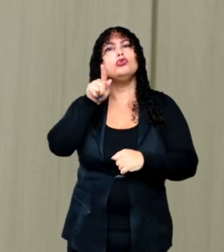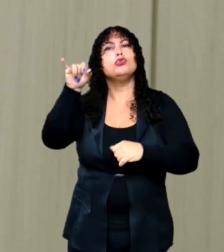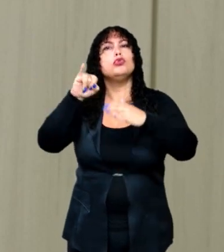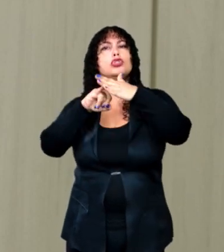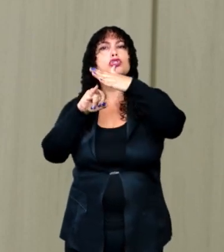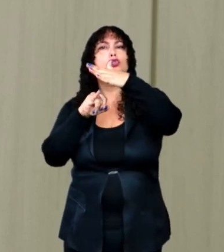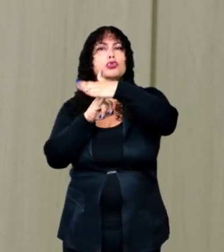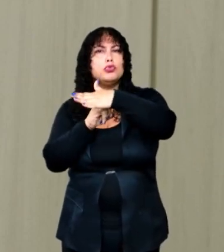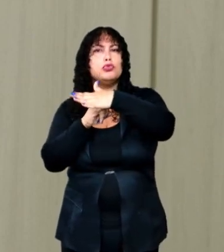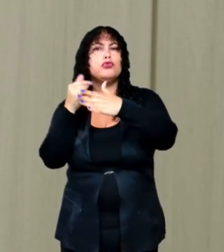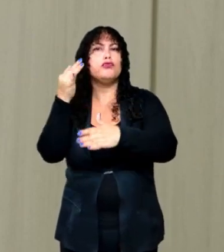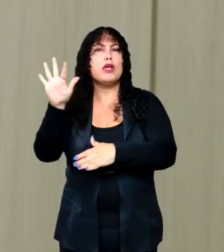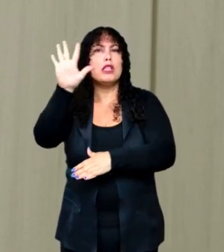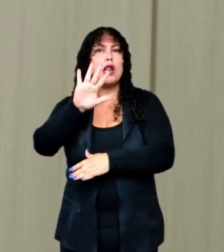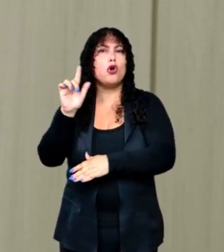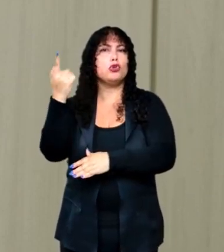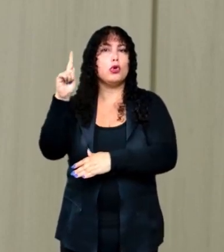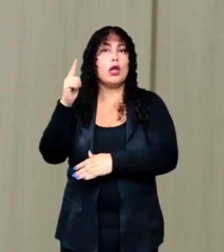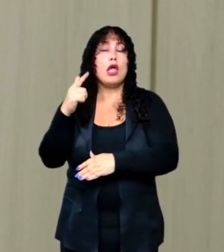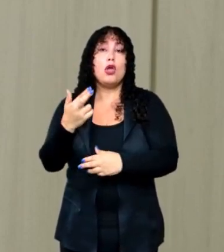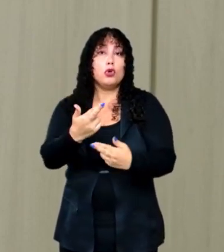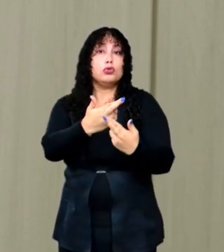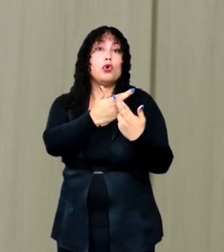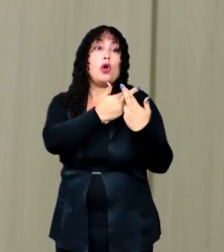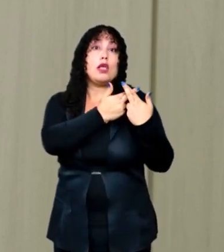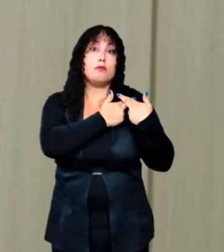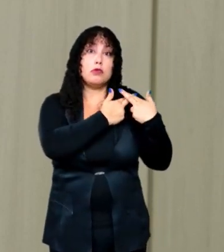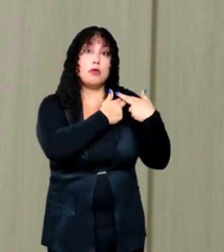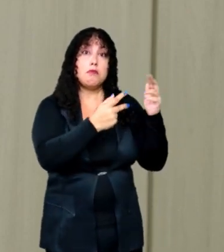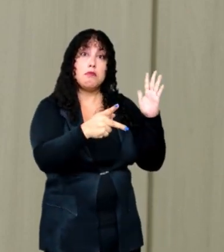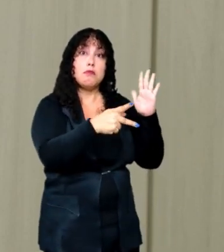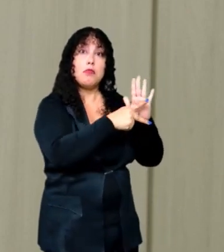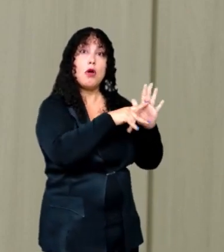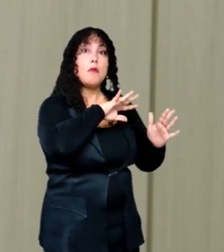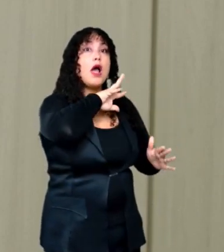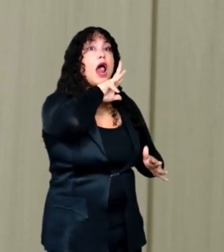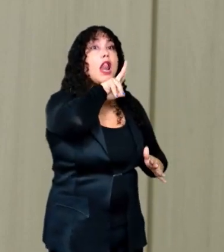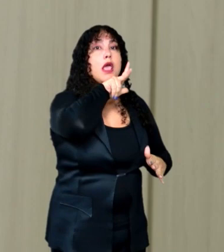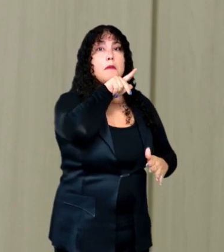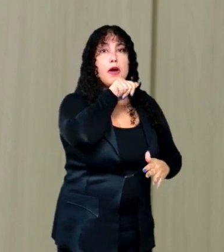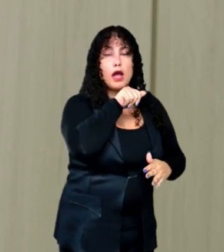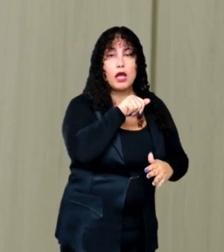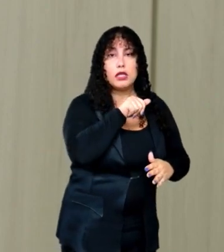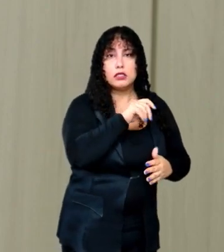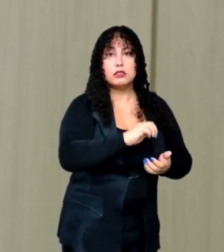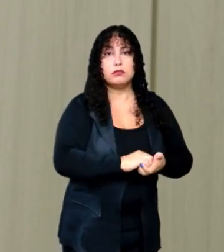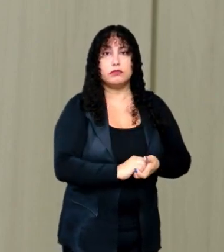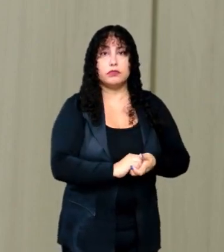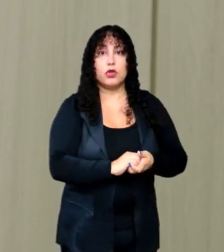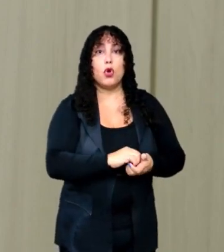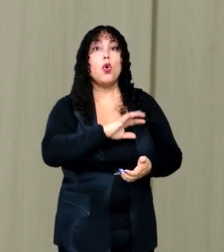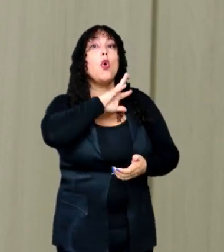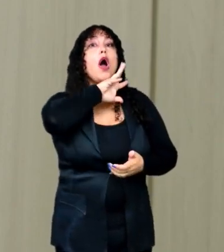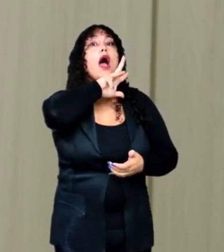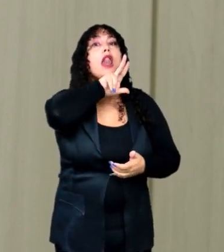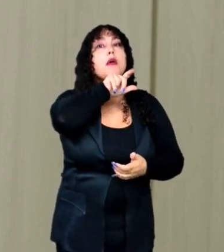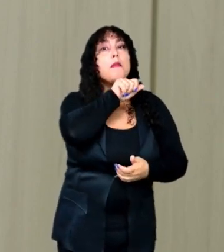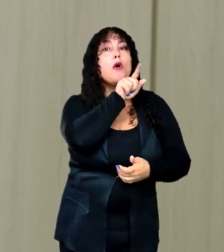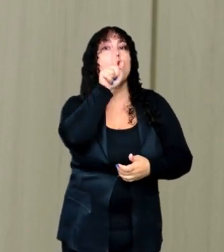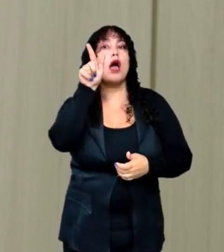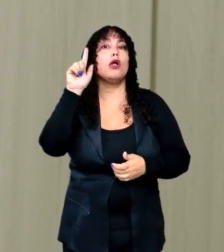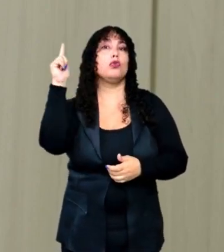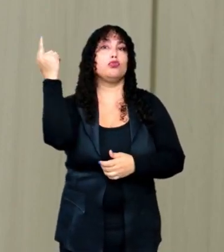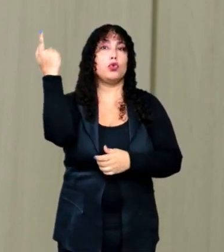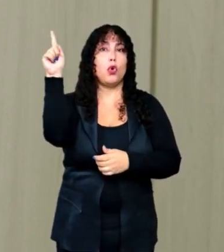de Goiânia, por exemplo, né? Eu sou responsável pelos meus animais, a não ser que os animais de Goiânia, do